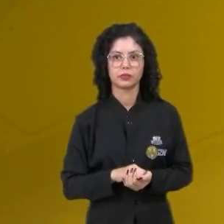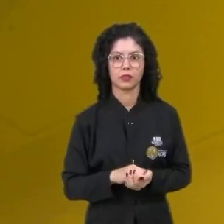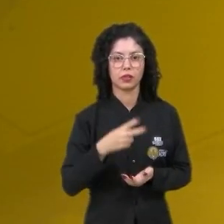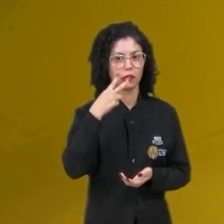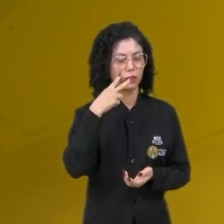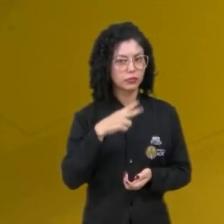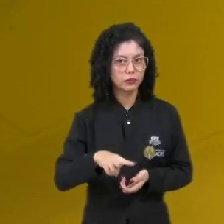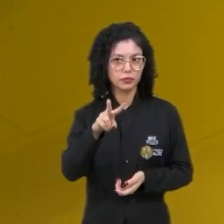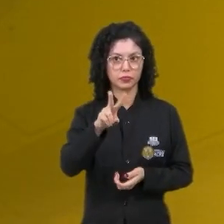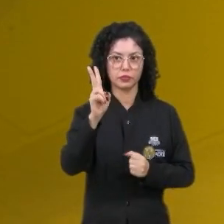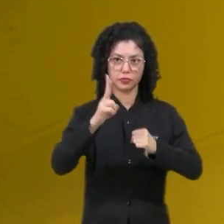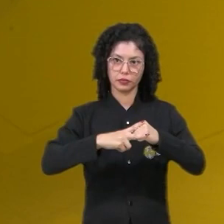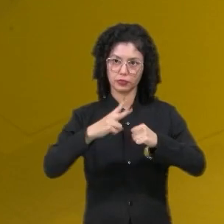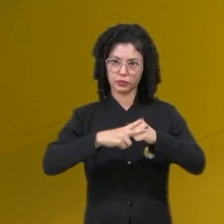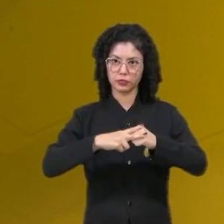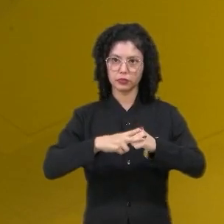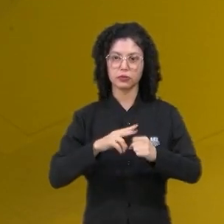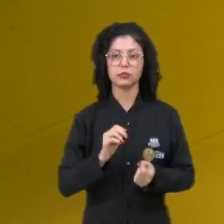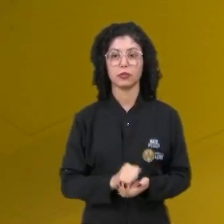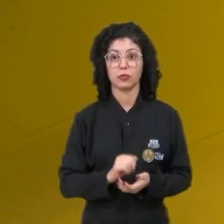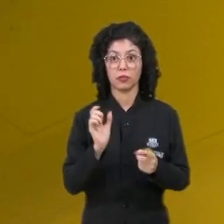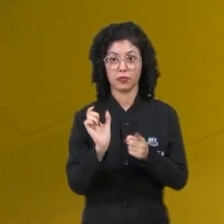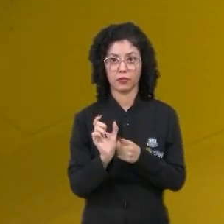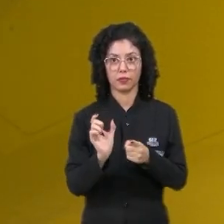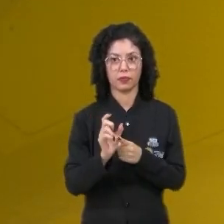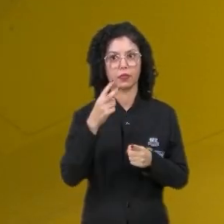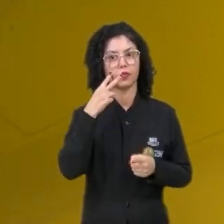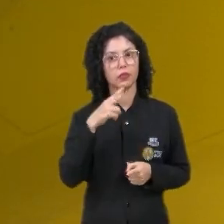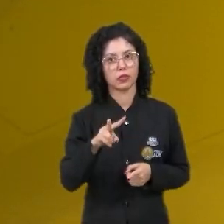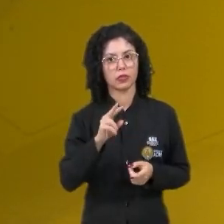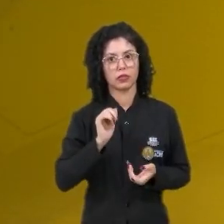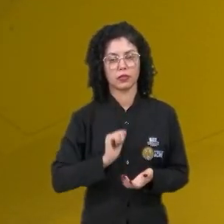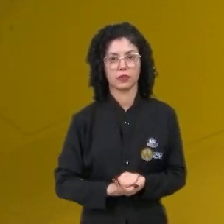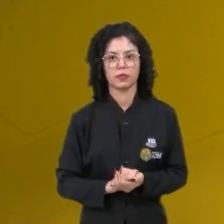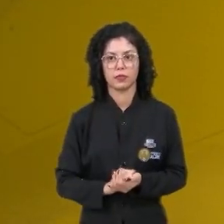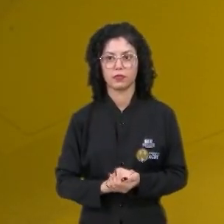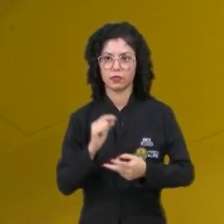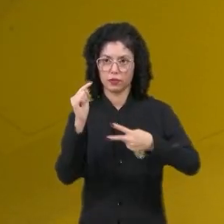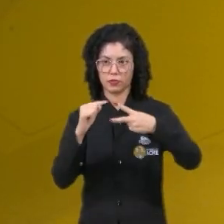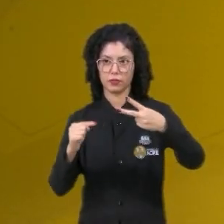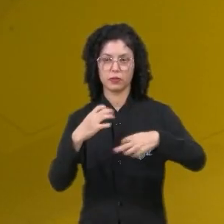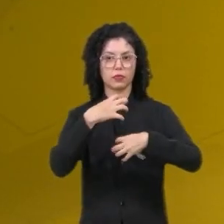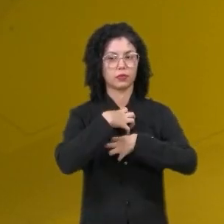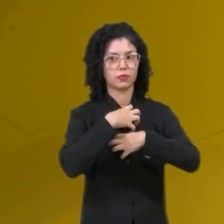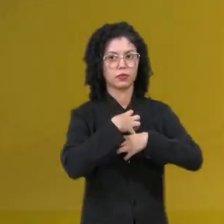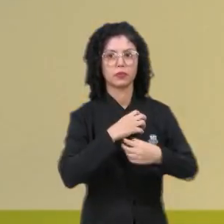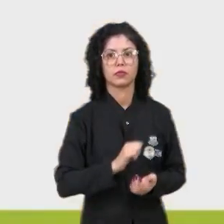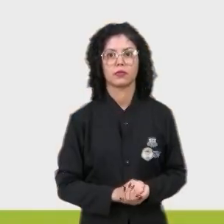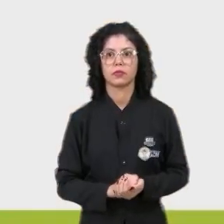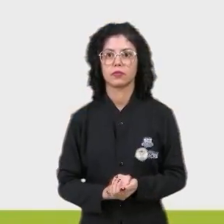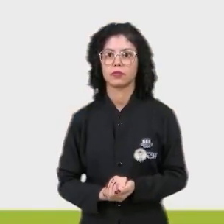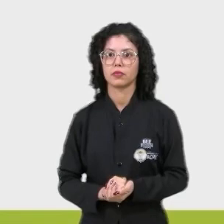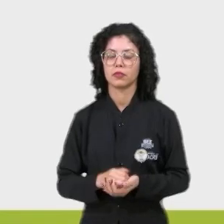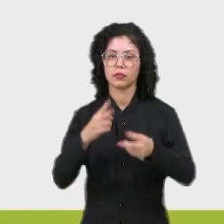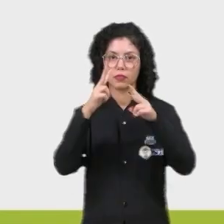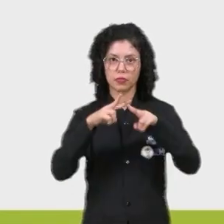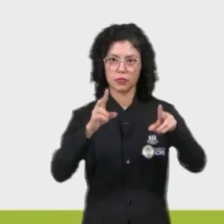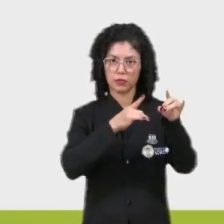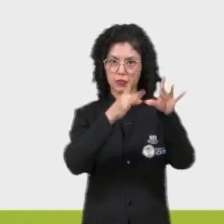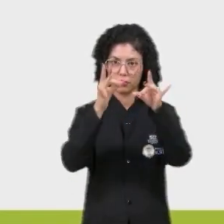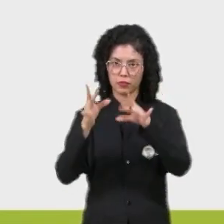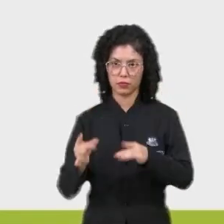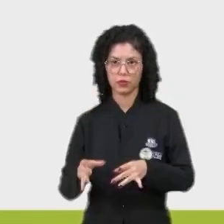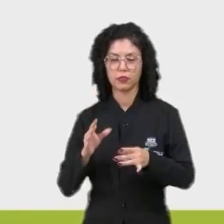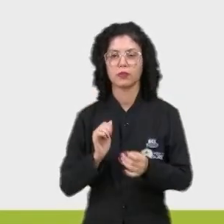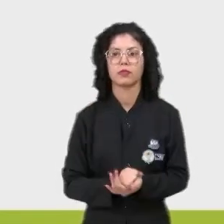ver aí, do verbo ver, da palavra ver, em dois sentidos, né? De estar à venda, no caso do